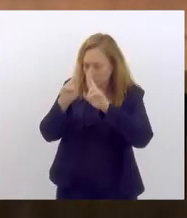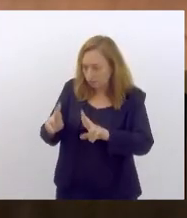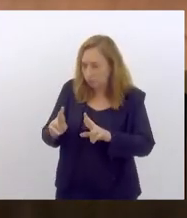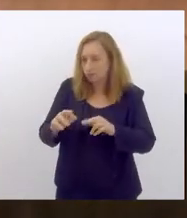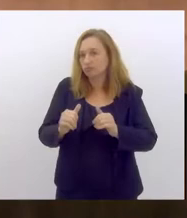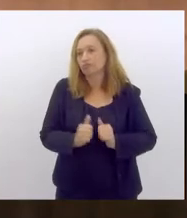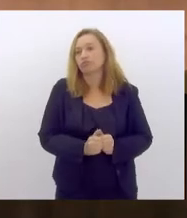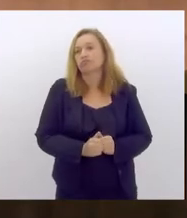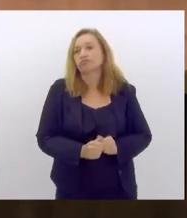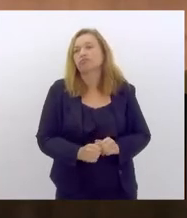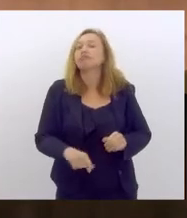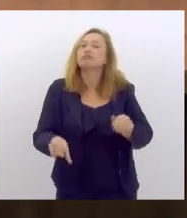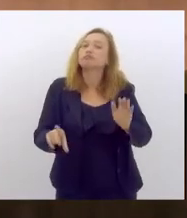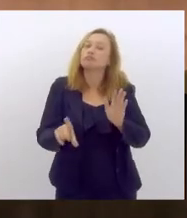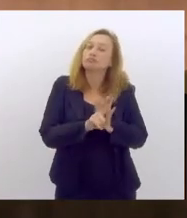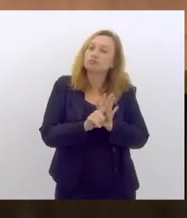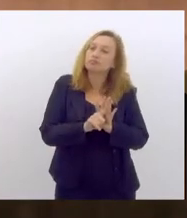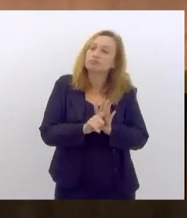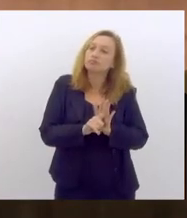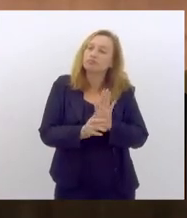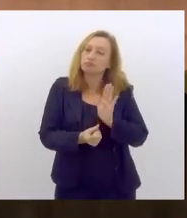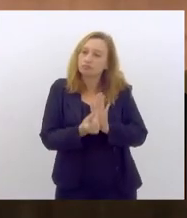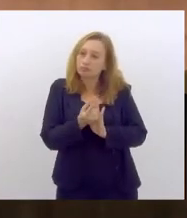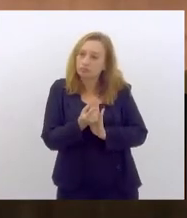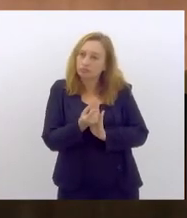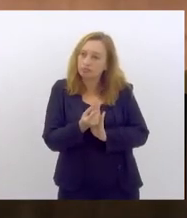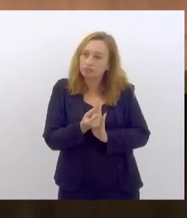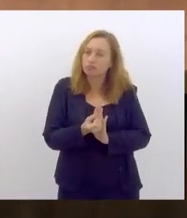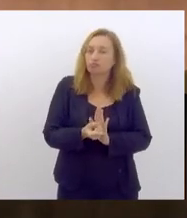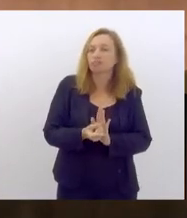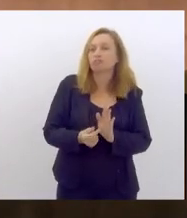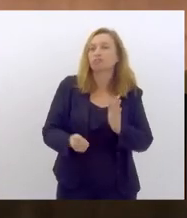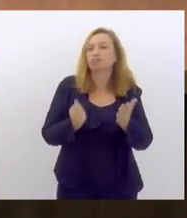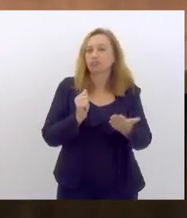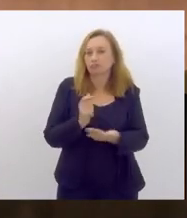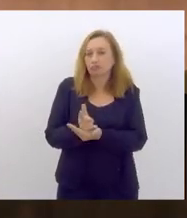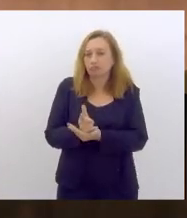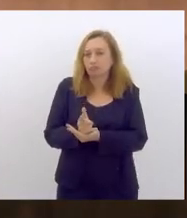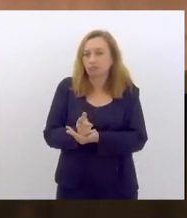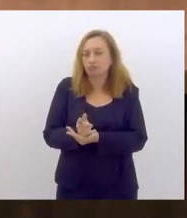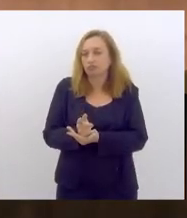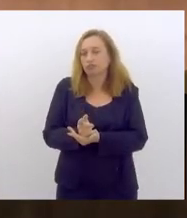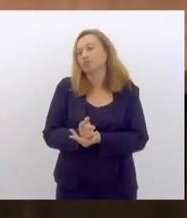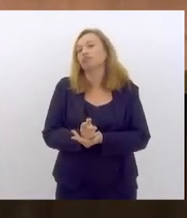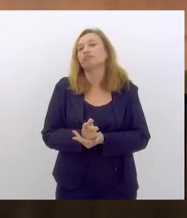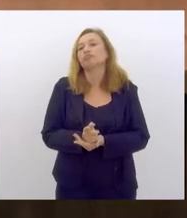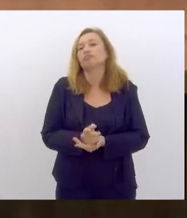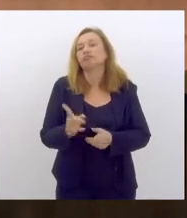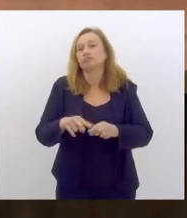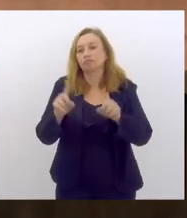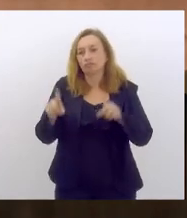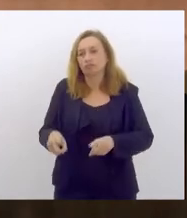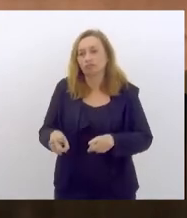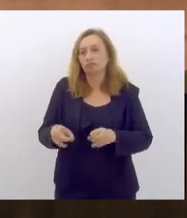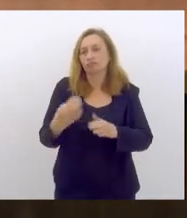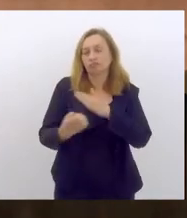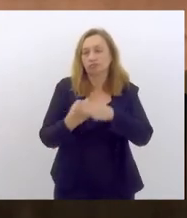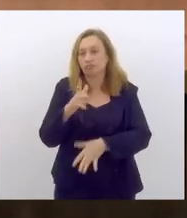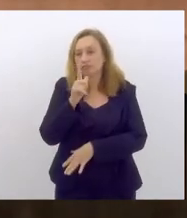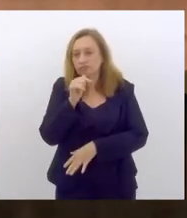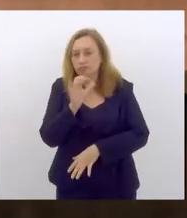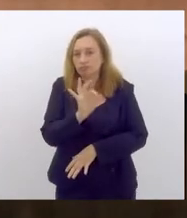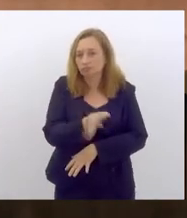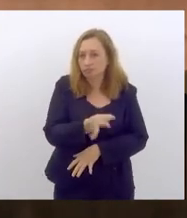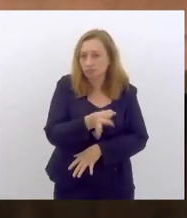que esteja na lei orçamentária anual a previsão do pagamento do auxílio alimentação para os servidores da FAETEC e para que, de